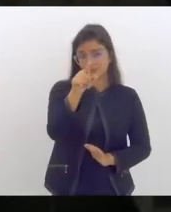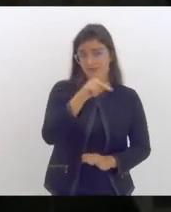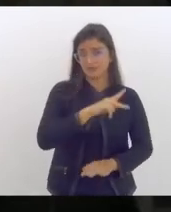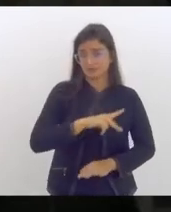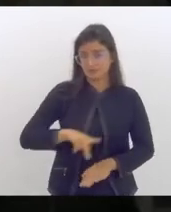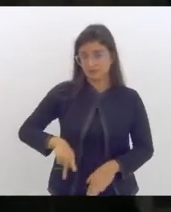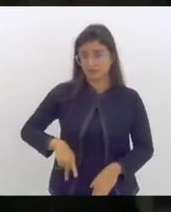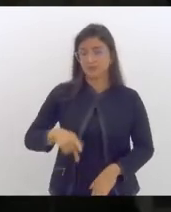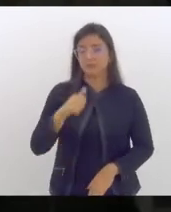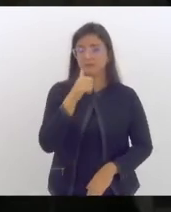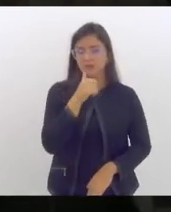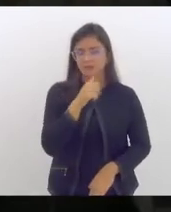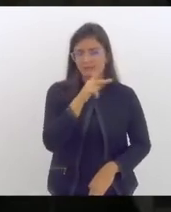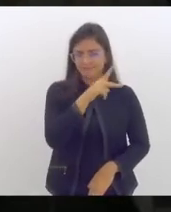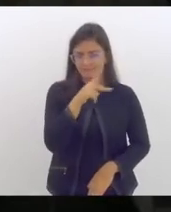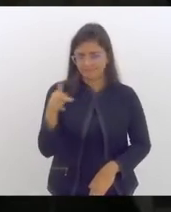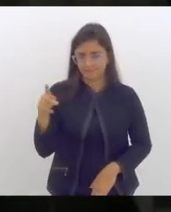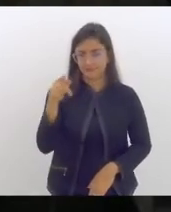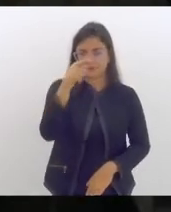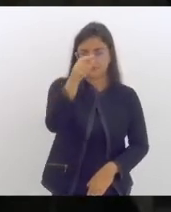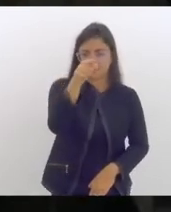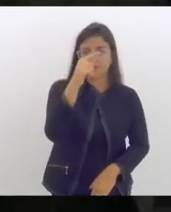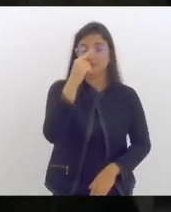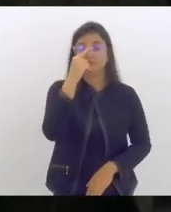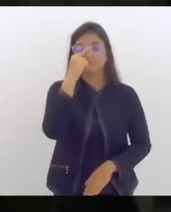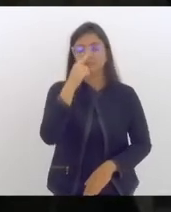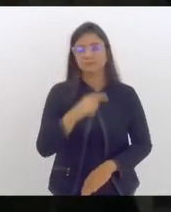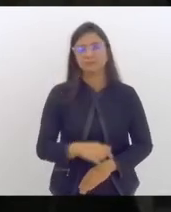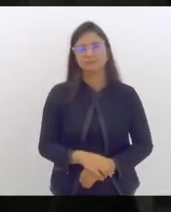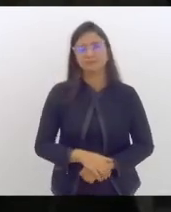testemunha. Mesmo que esta contratação